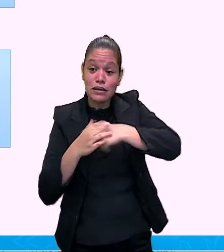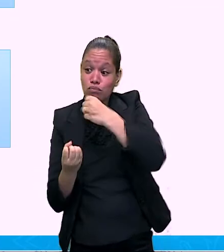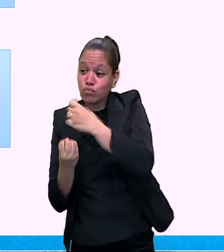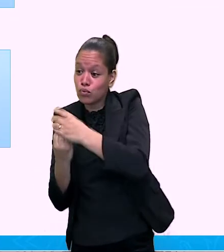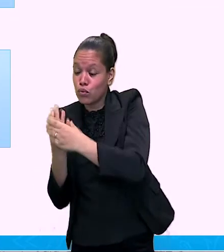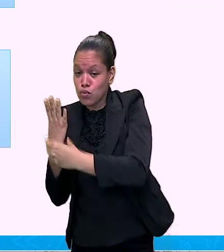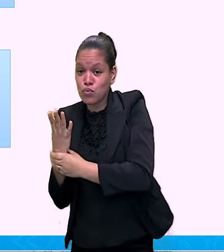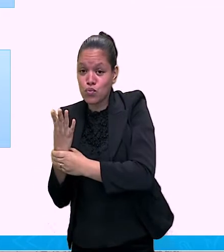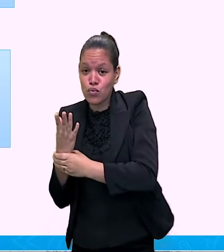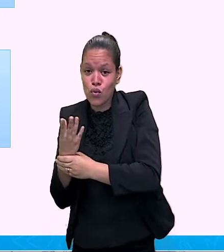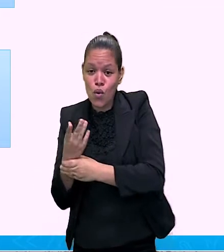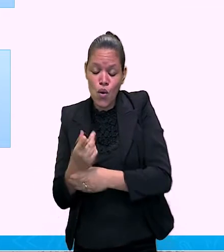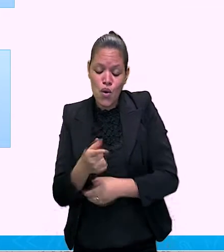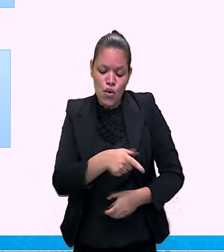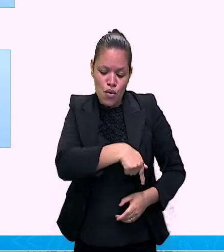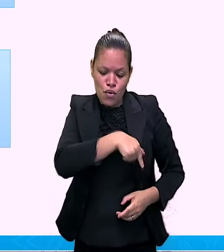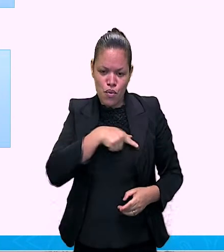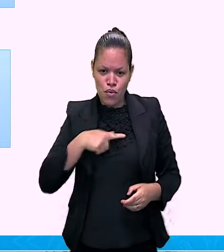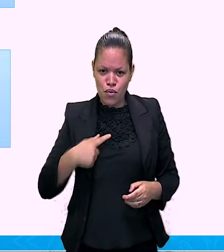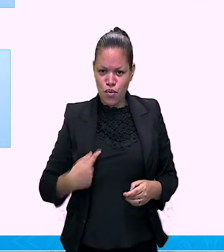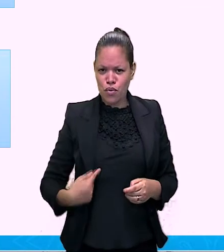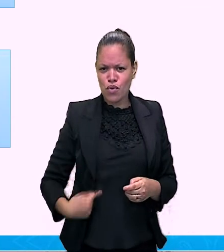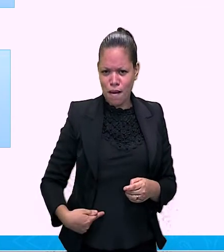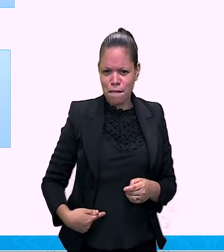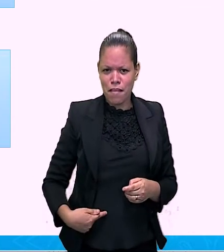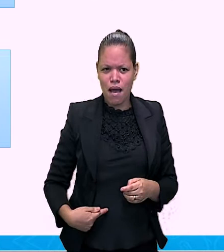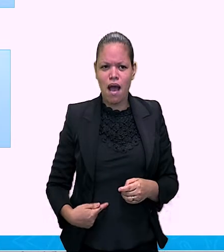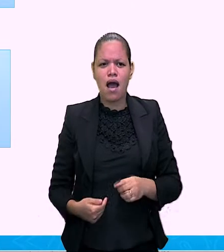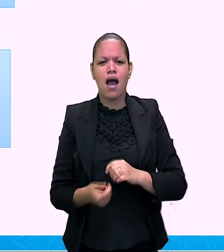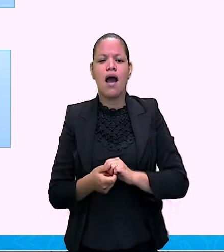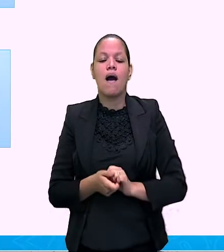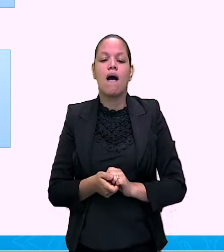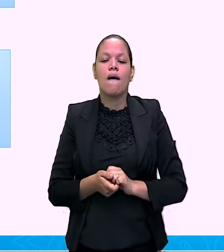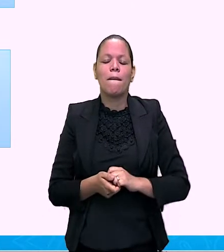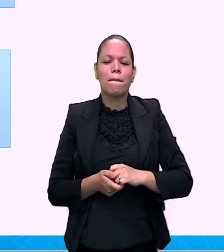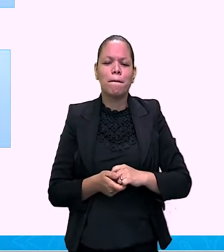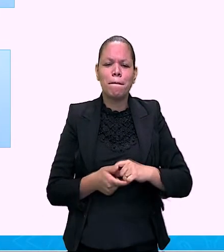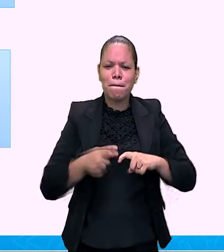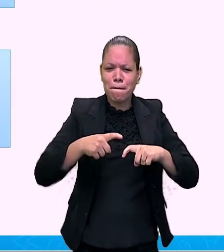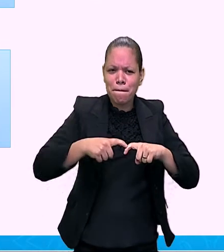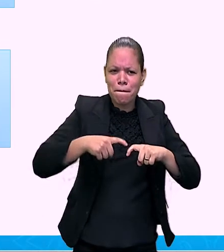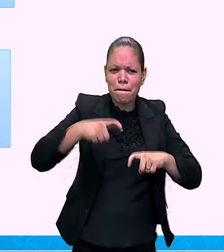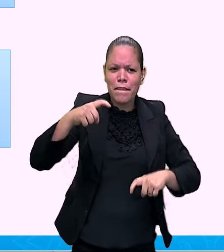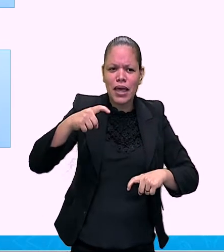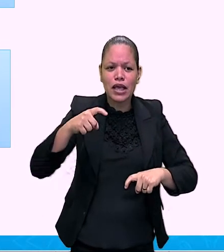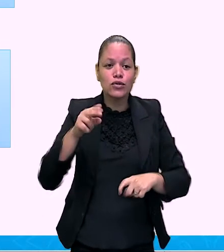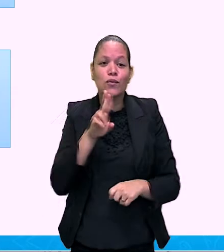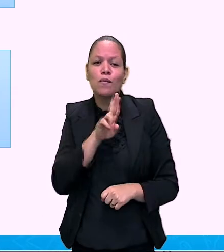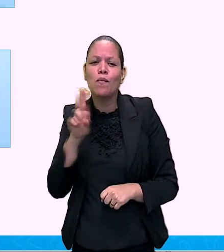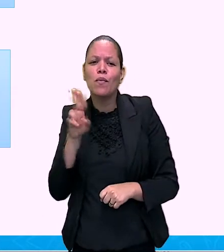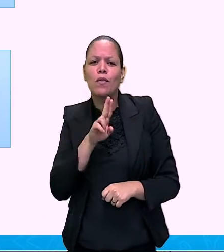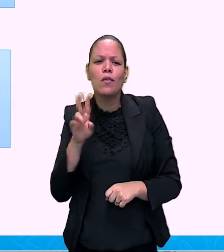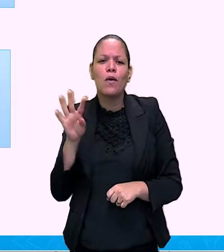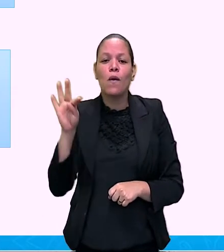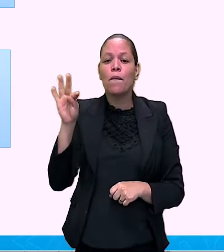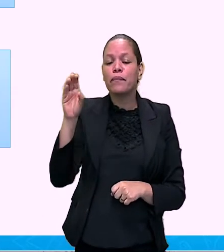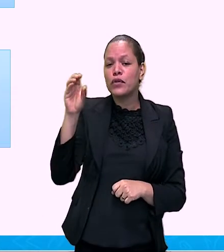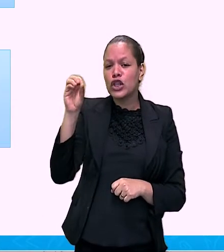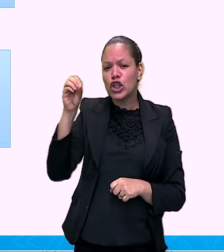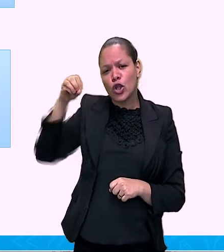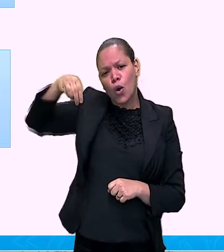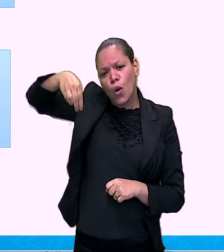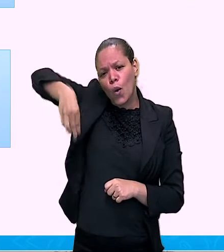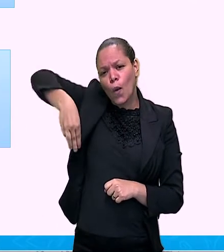1967 por um médico chamado Tomisaku Kawasaki. É uma doença que pode